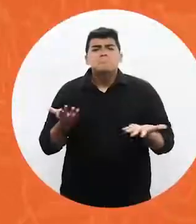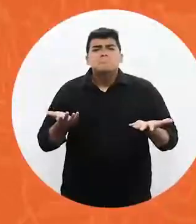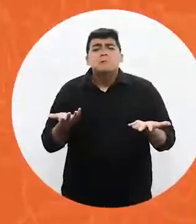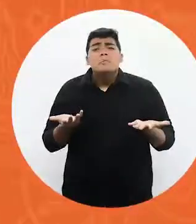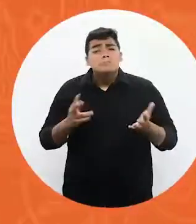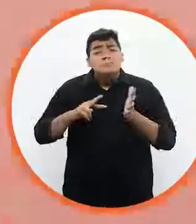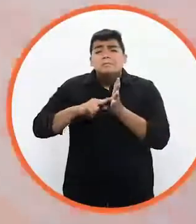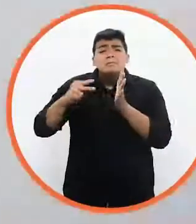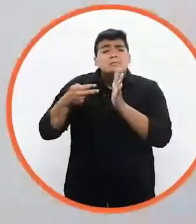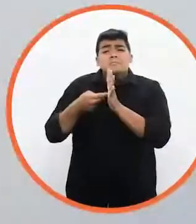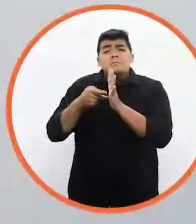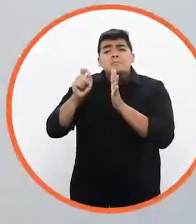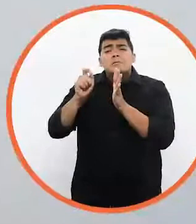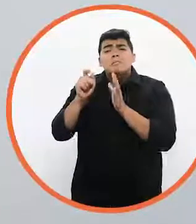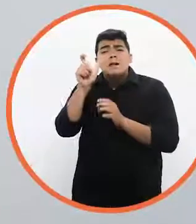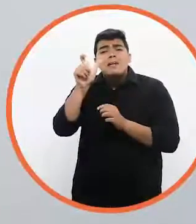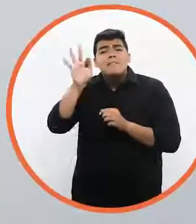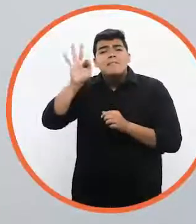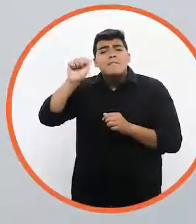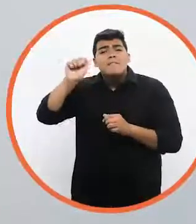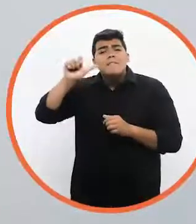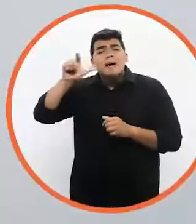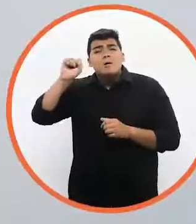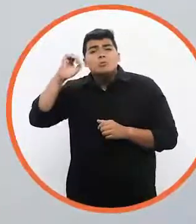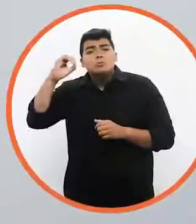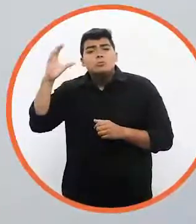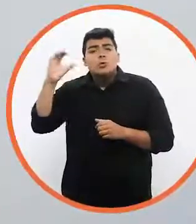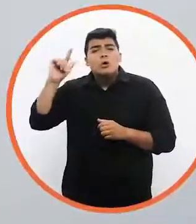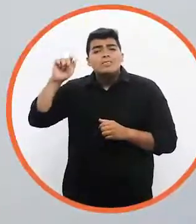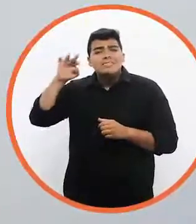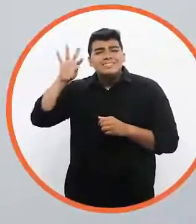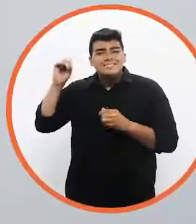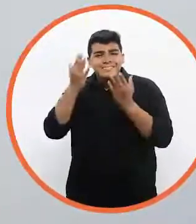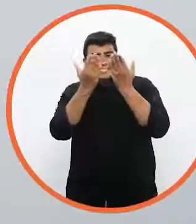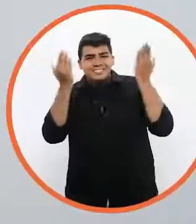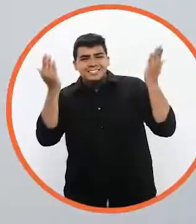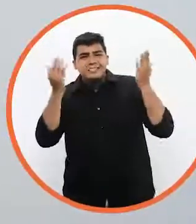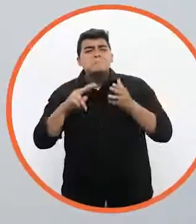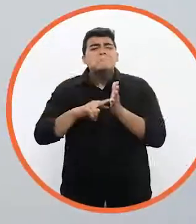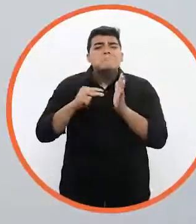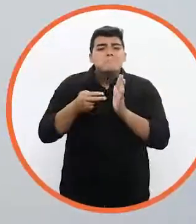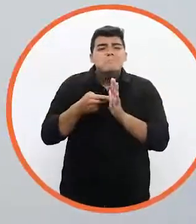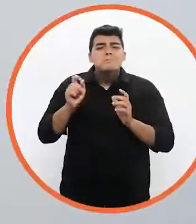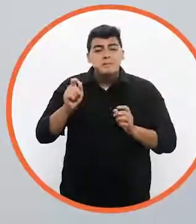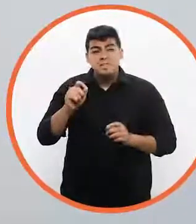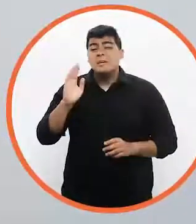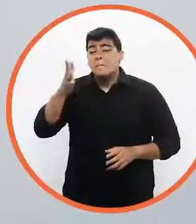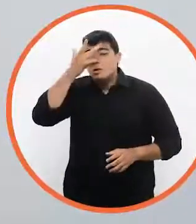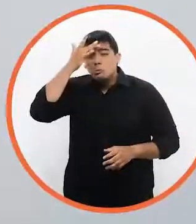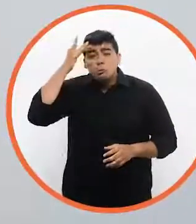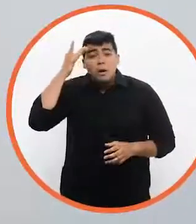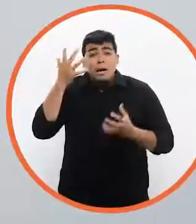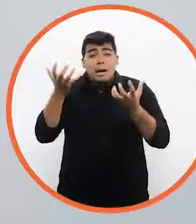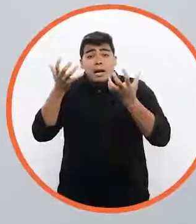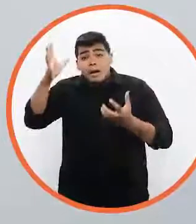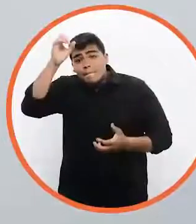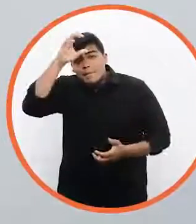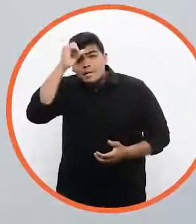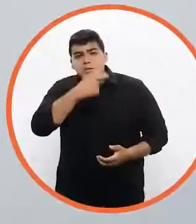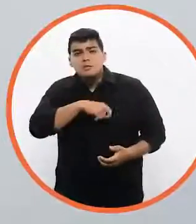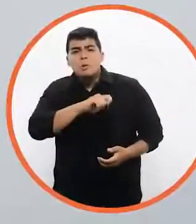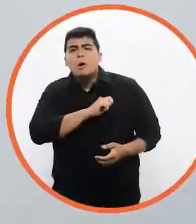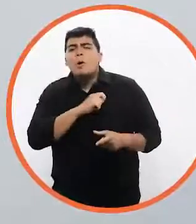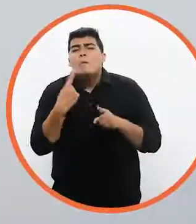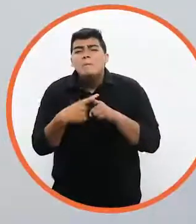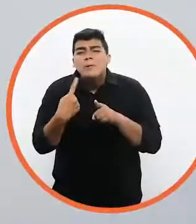Falsos cognatos. O que é um falso cognato? A gente sabe que muitas pessoas que optam por fazer o espanhol fazem isso pela semelhança que